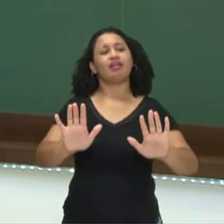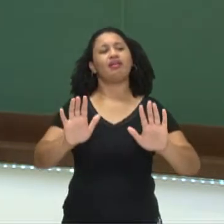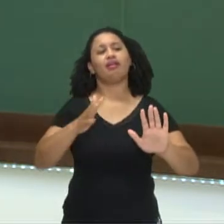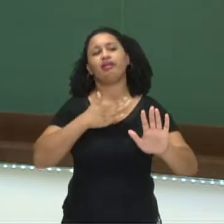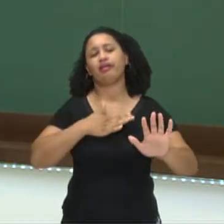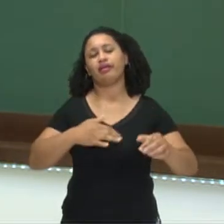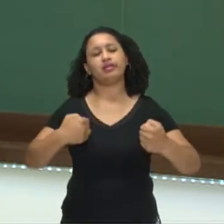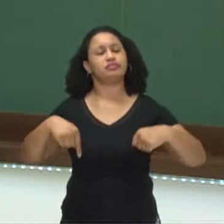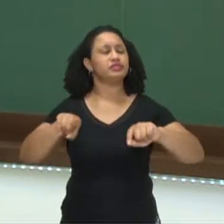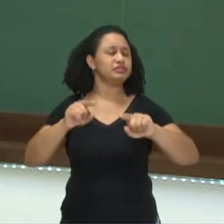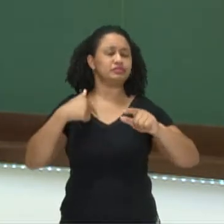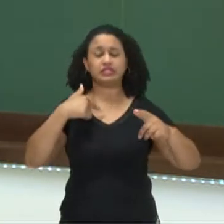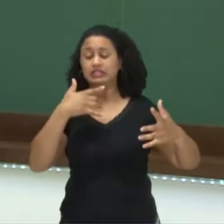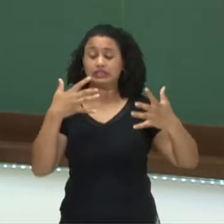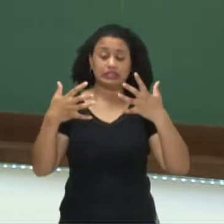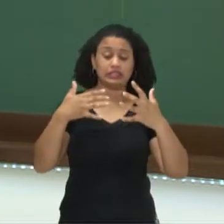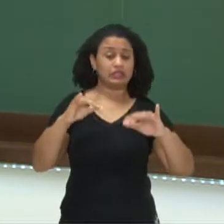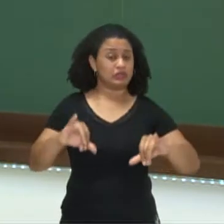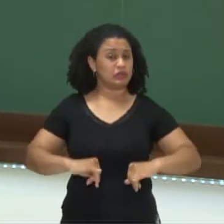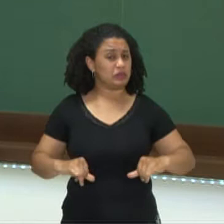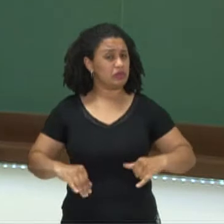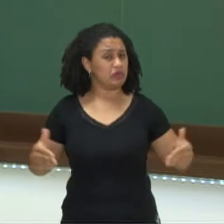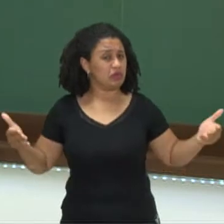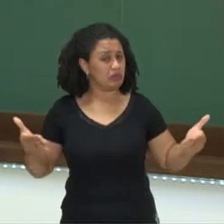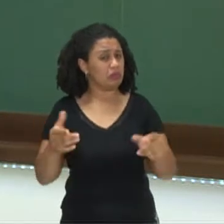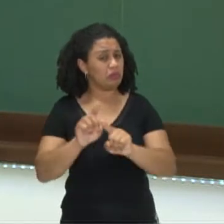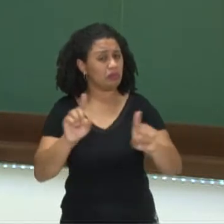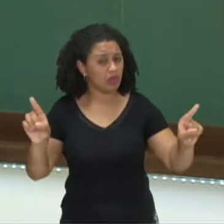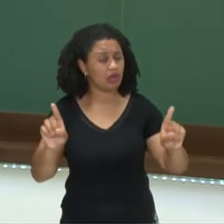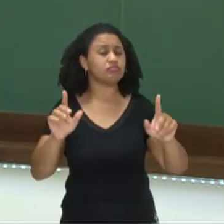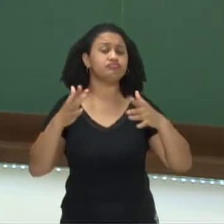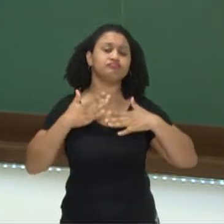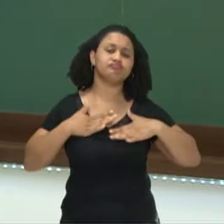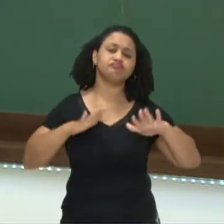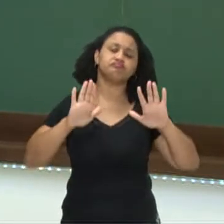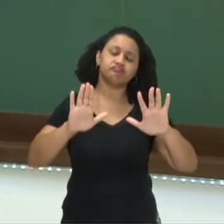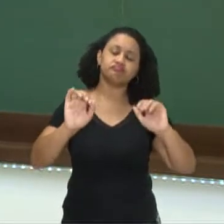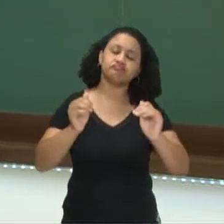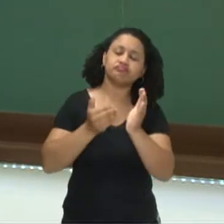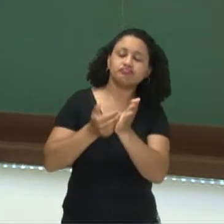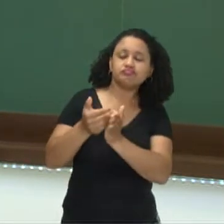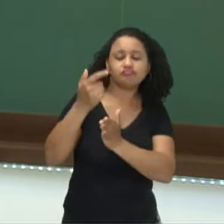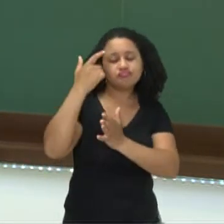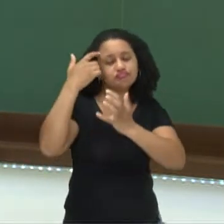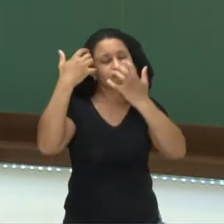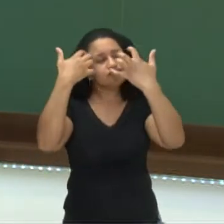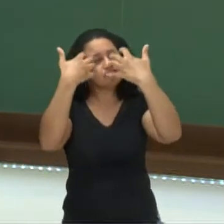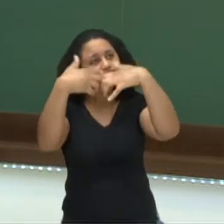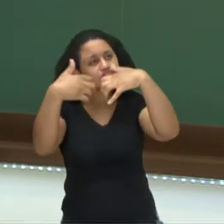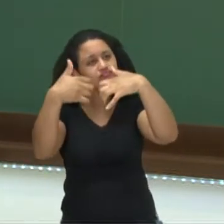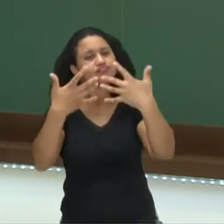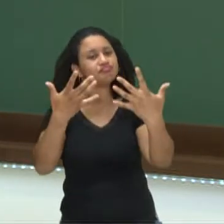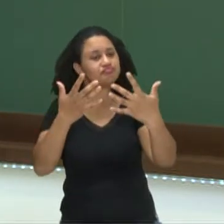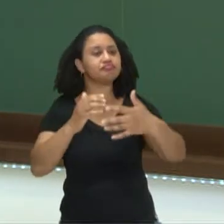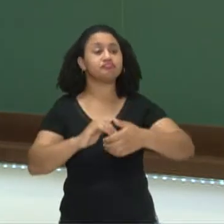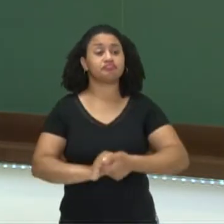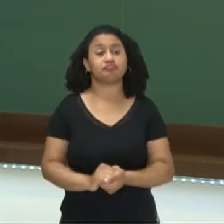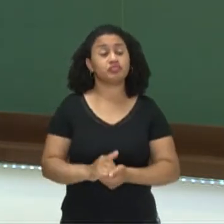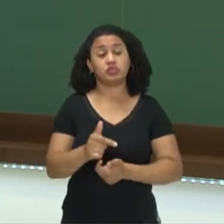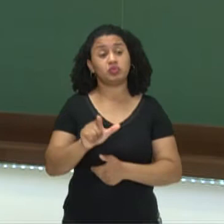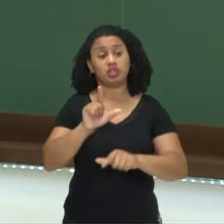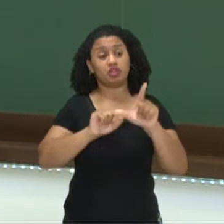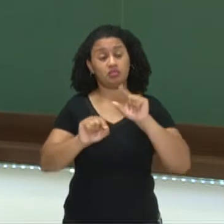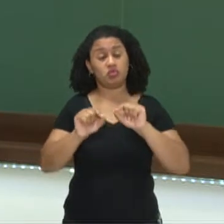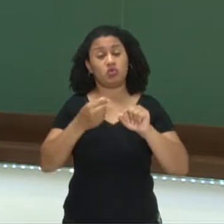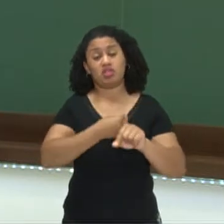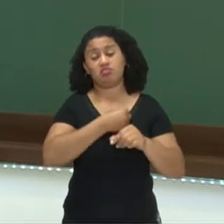precisa ser um dilema, não precisa ser feito agora. Calma, você pode começar a pensar nisso. Não existe uma escolha para toda a